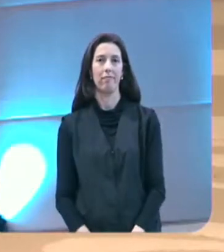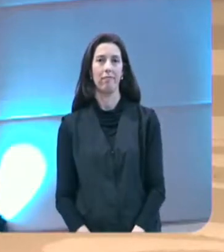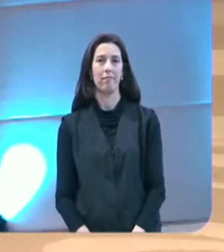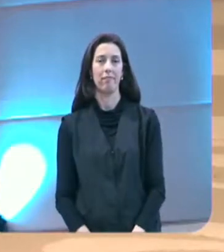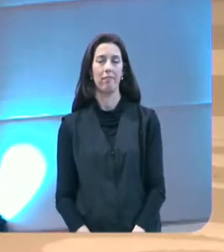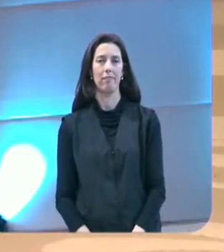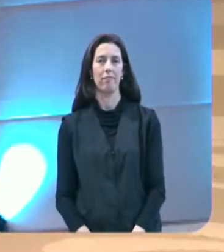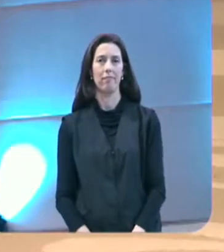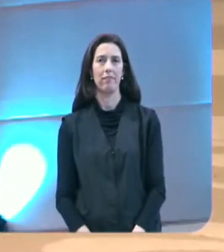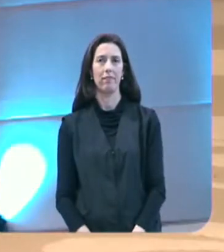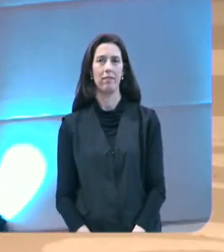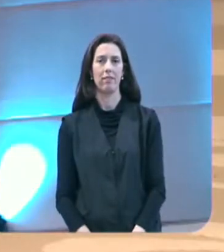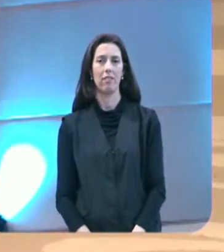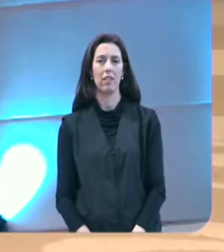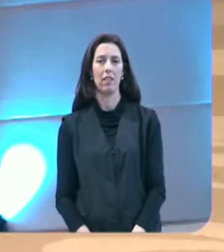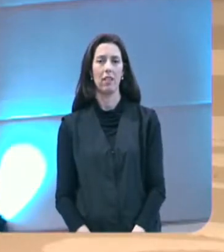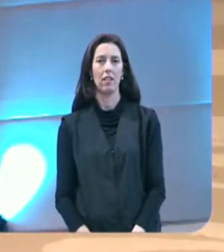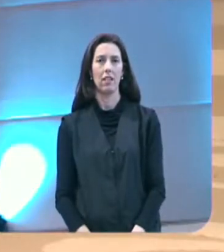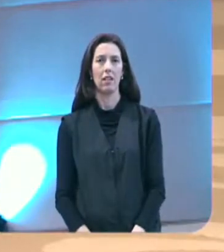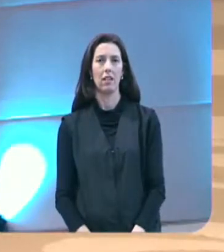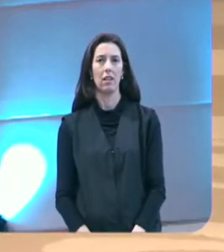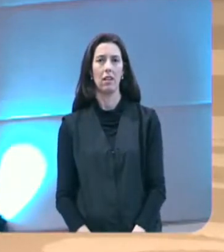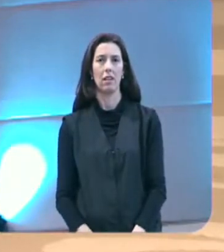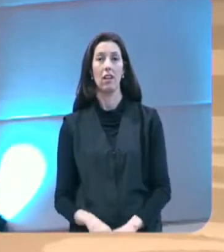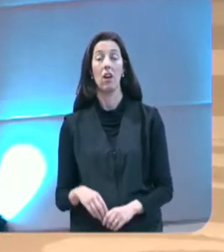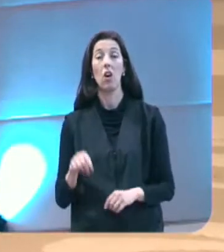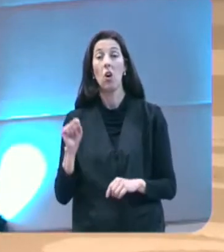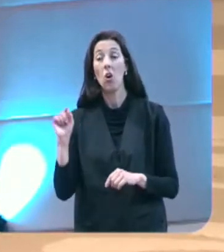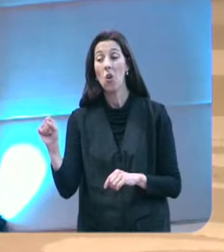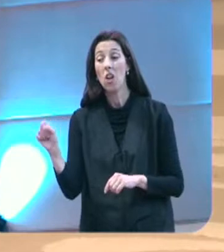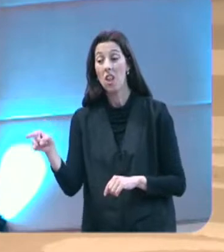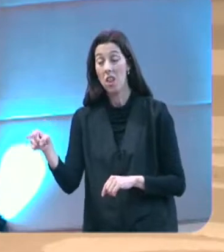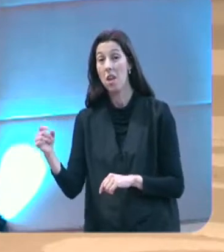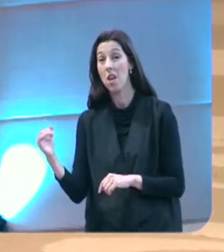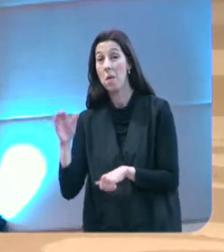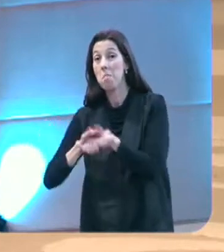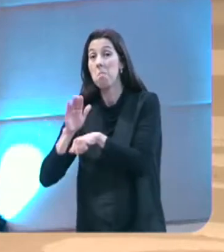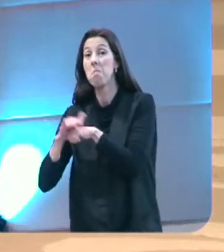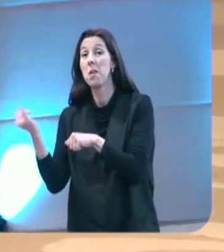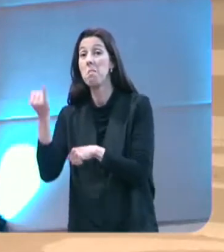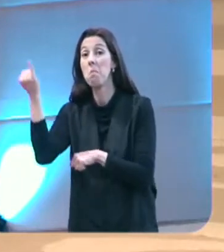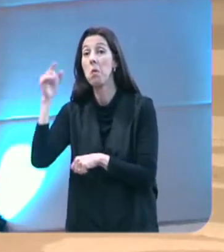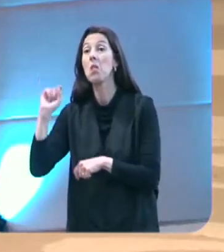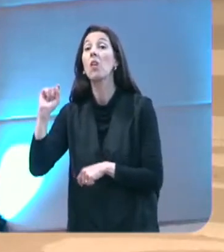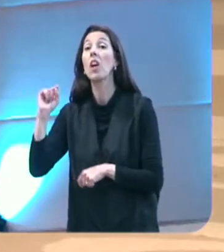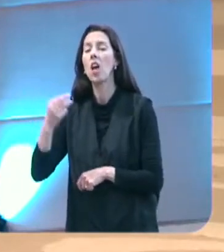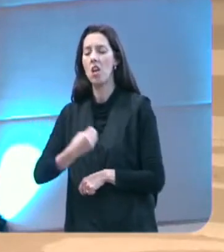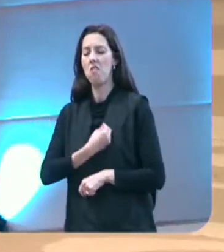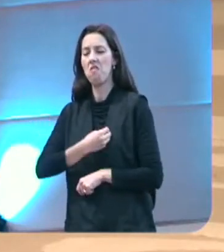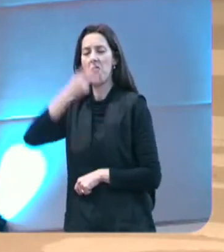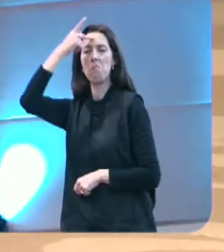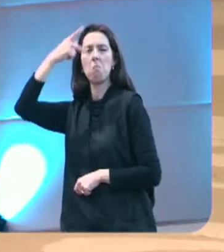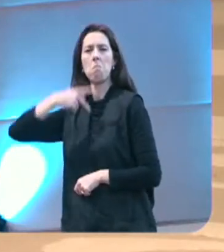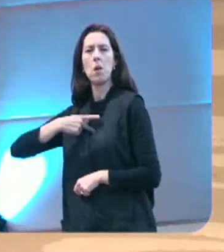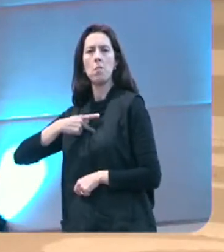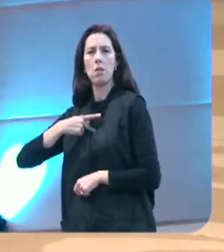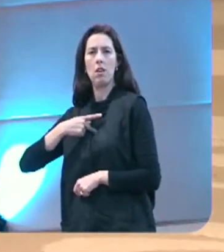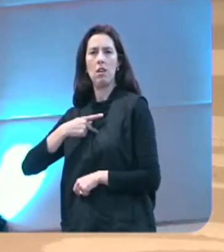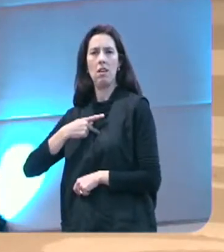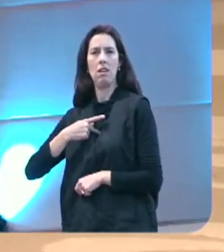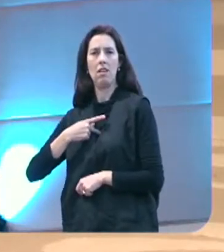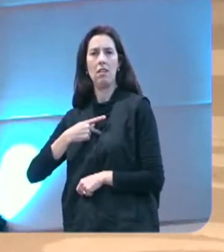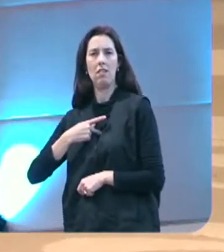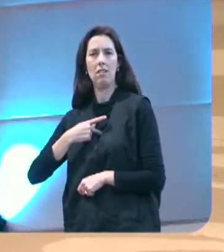O que contava para estes homens era a sua vida e aquilo que eles iam fazer a seguir. Eu imagino